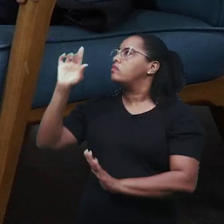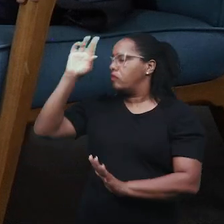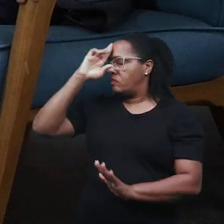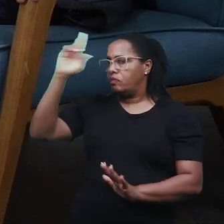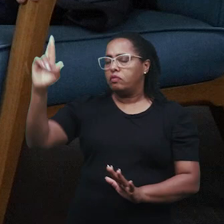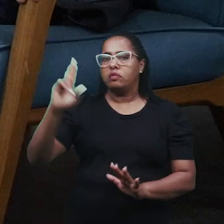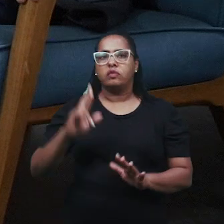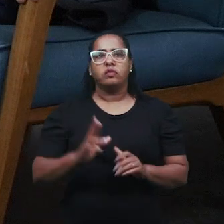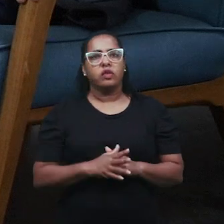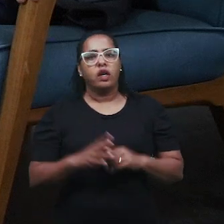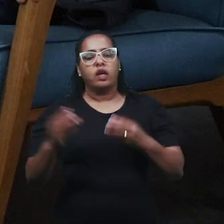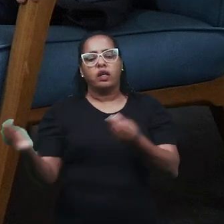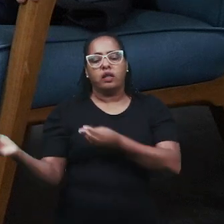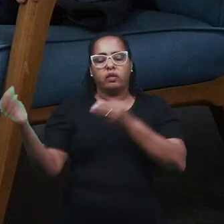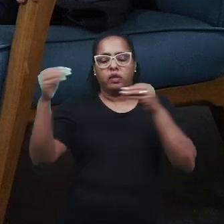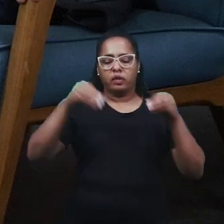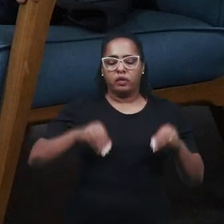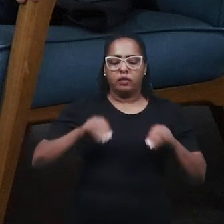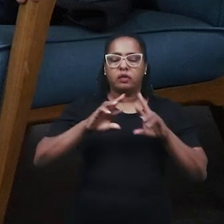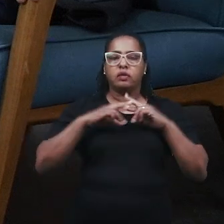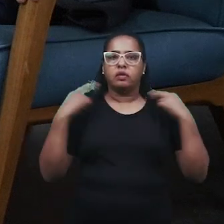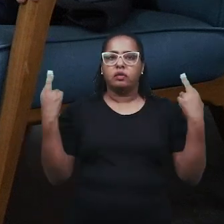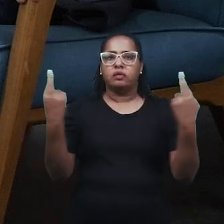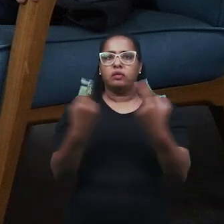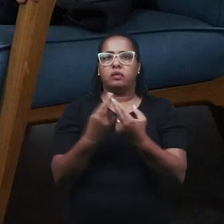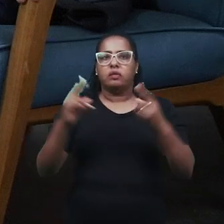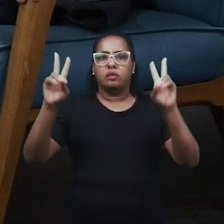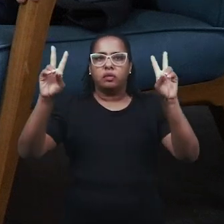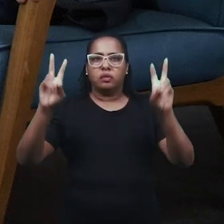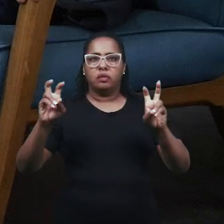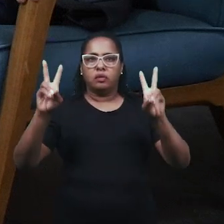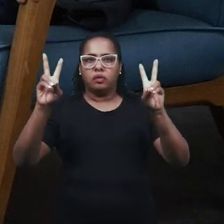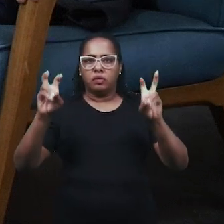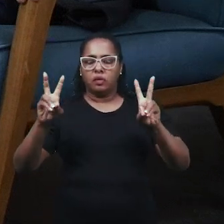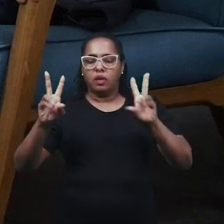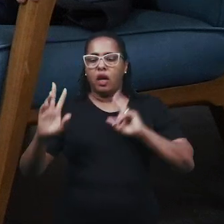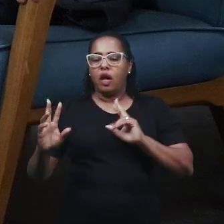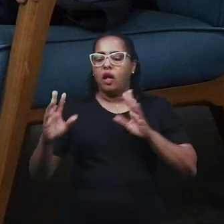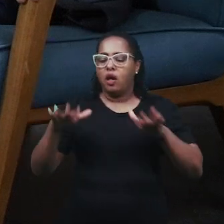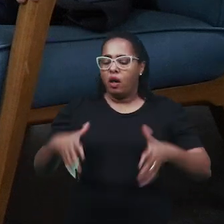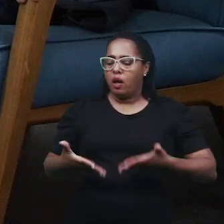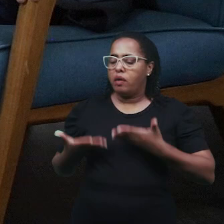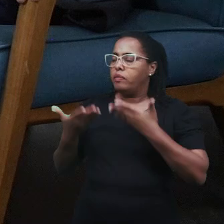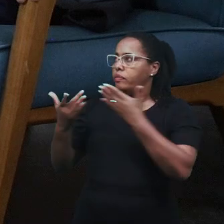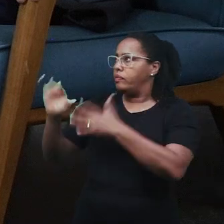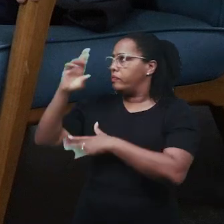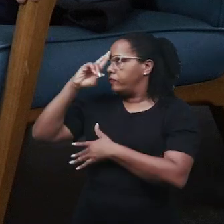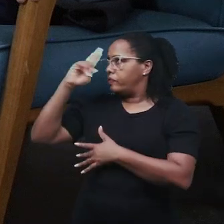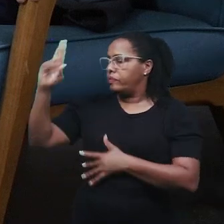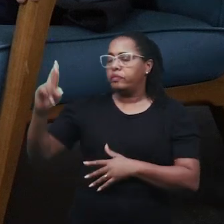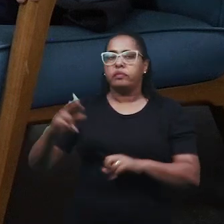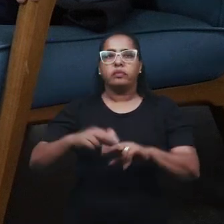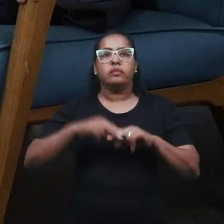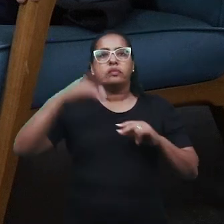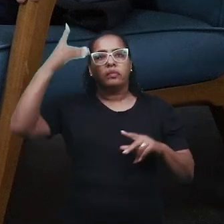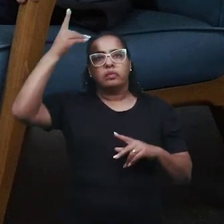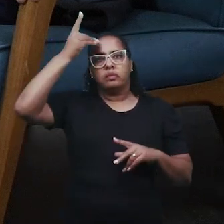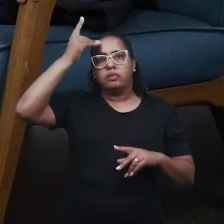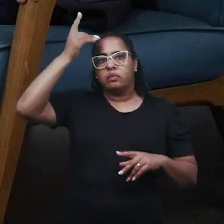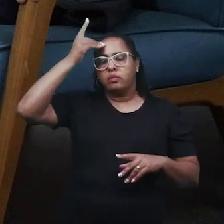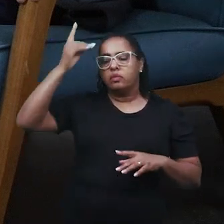segurança. Então eles trazem para esta reunião, esses assuntos são colocados diante do Senhor, o Senhor, através dos dons